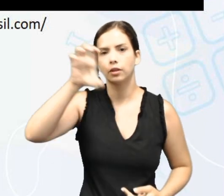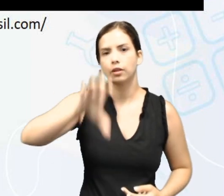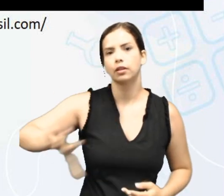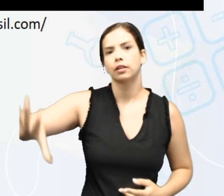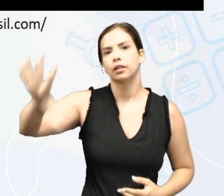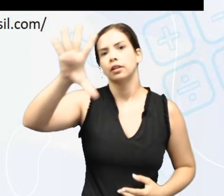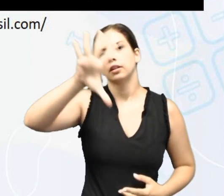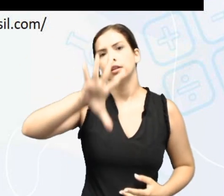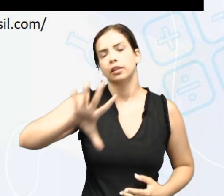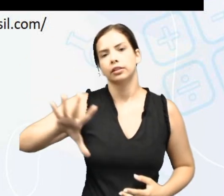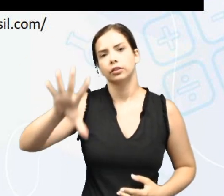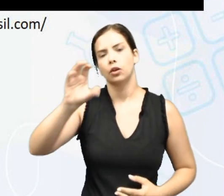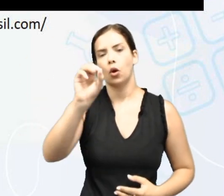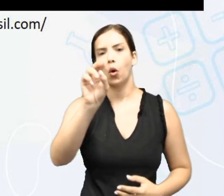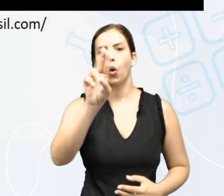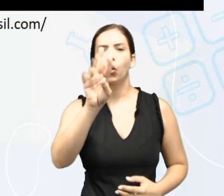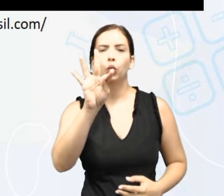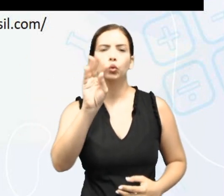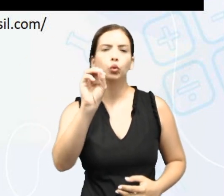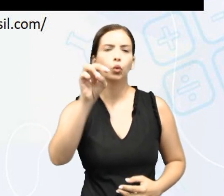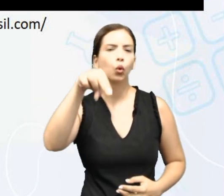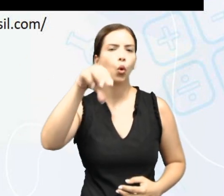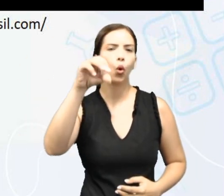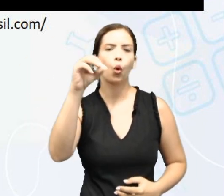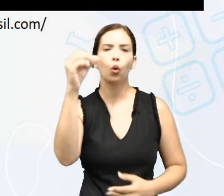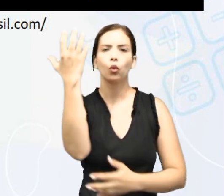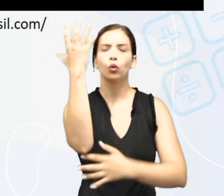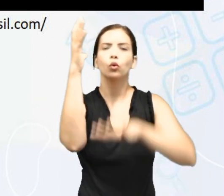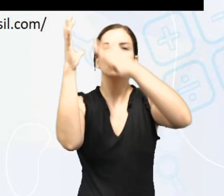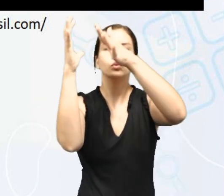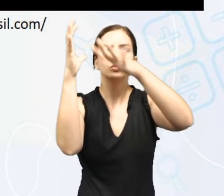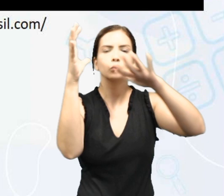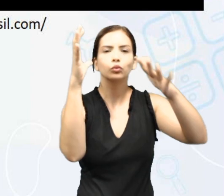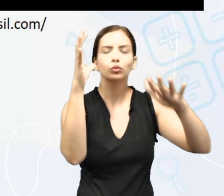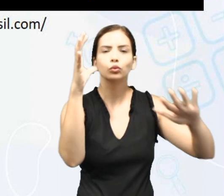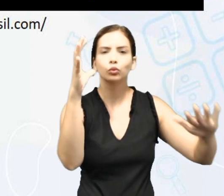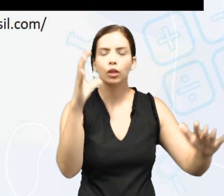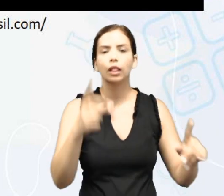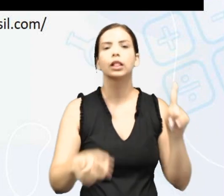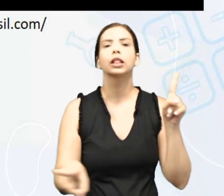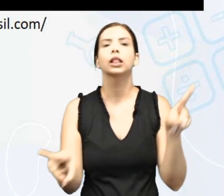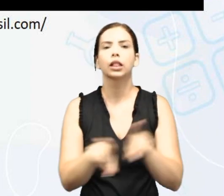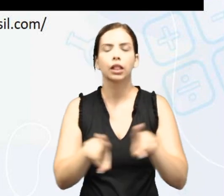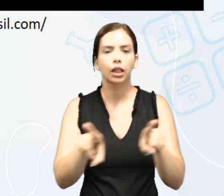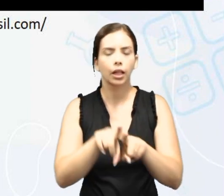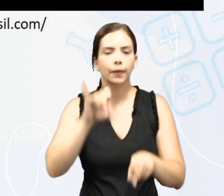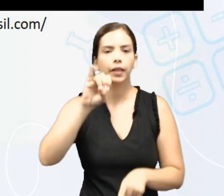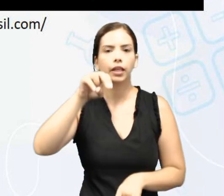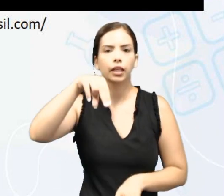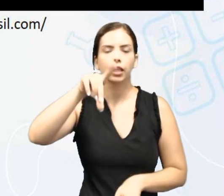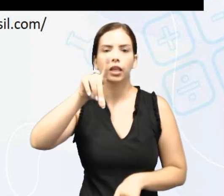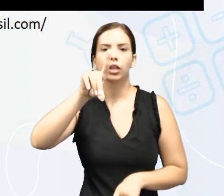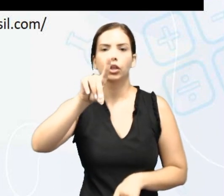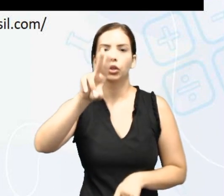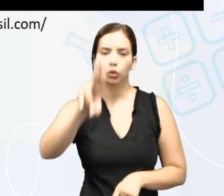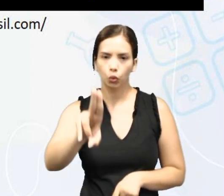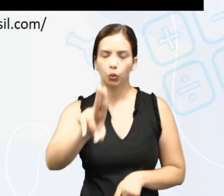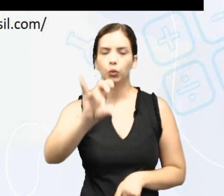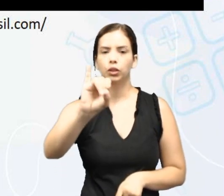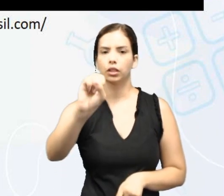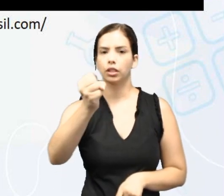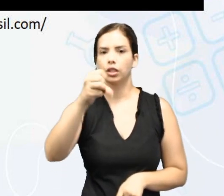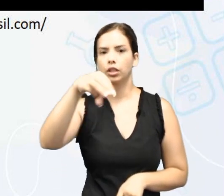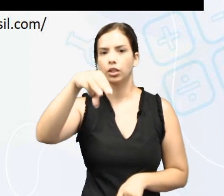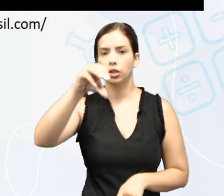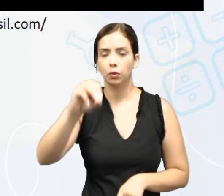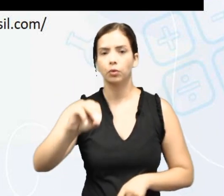outono, criatividade e colheita, né? Época da colheita. E para o hinduísmo, é a cor também do açafrão, né, considerado próspero